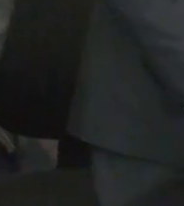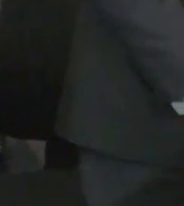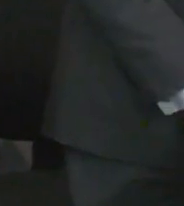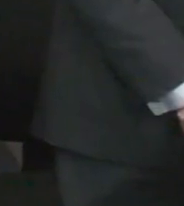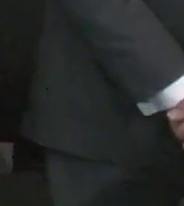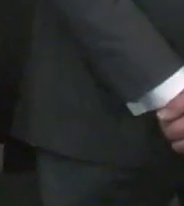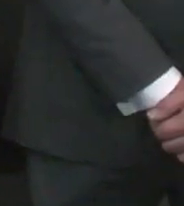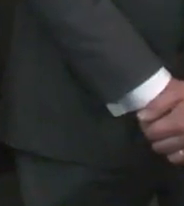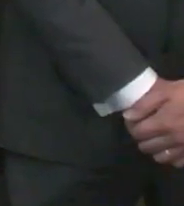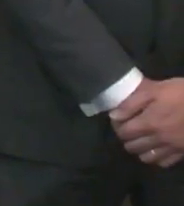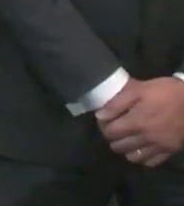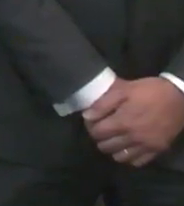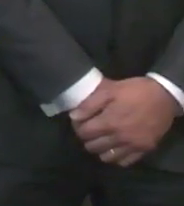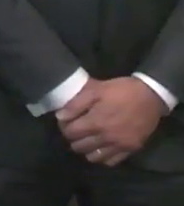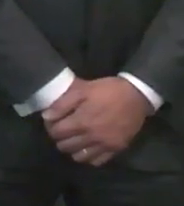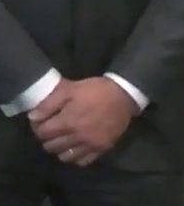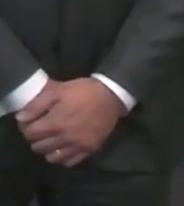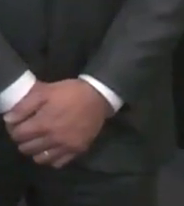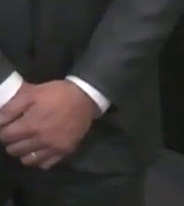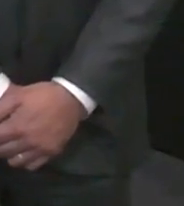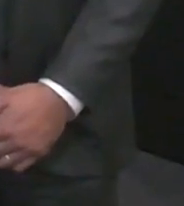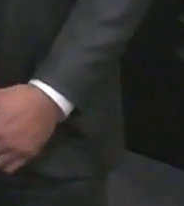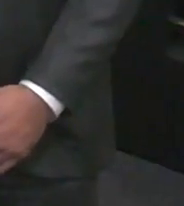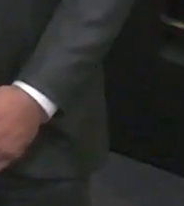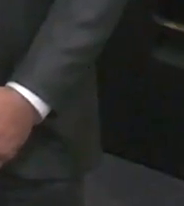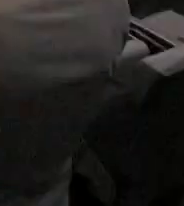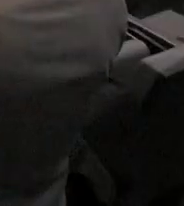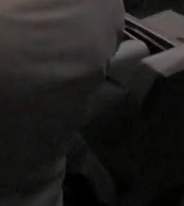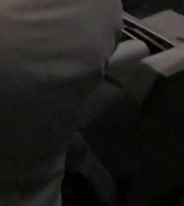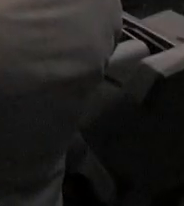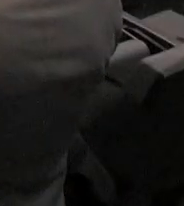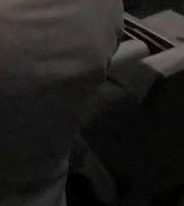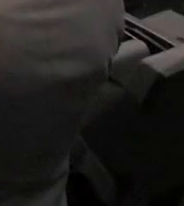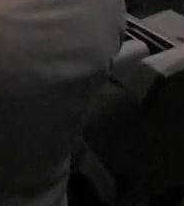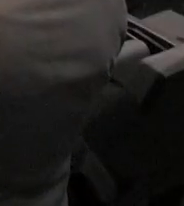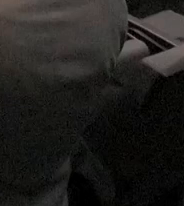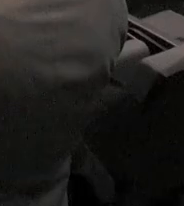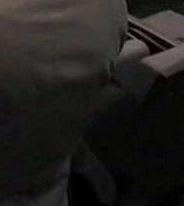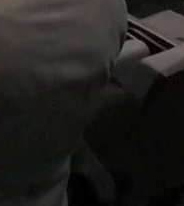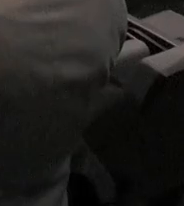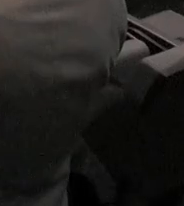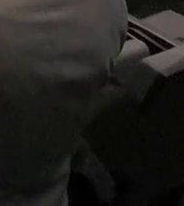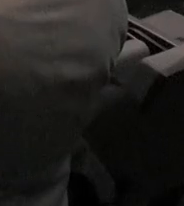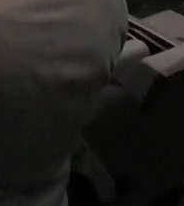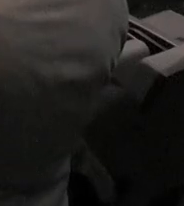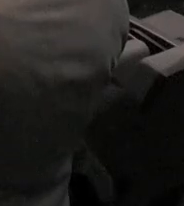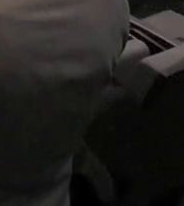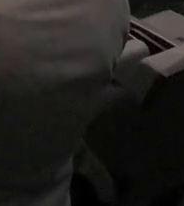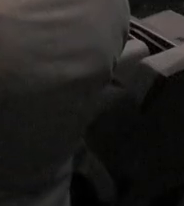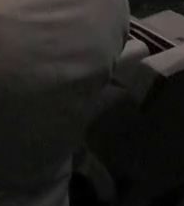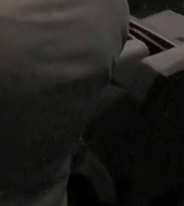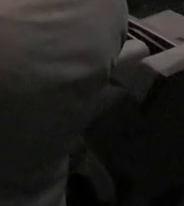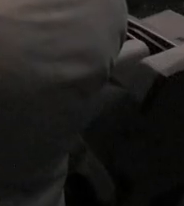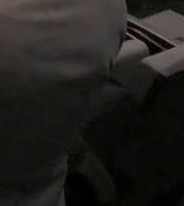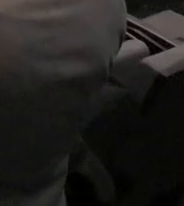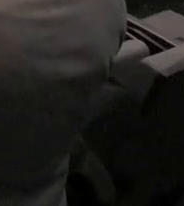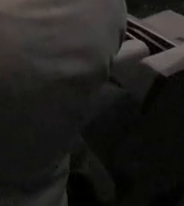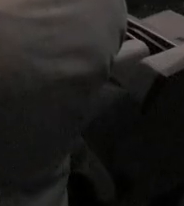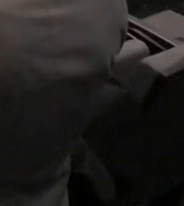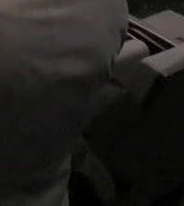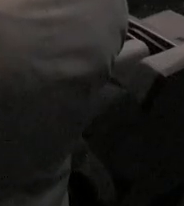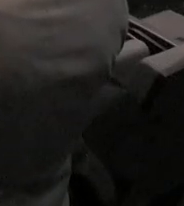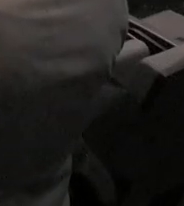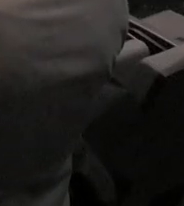terra mais que a vida teus ins sonhos lios Campos tem mais flores nossos